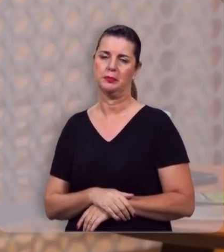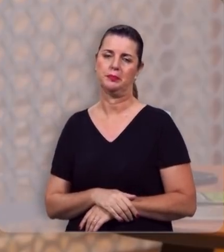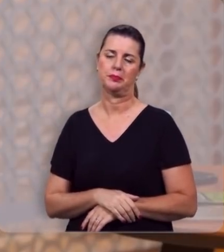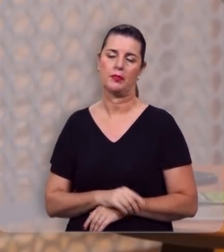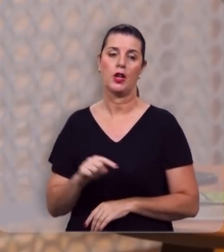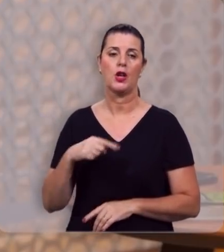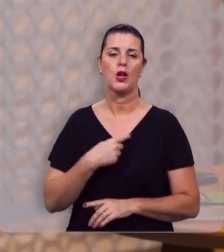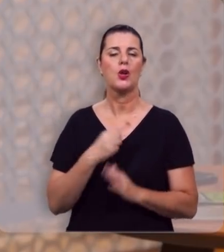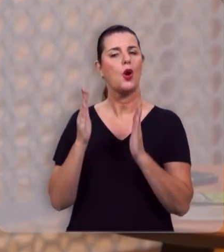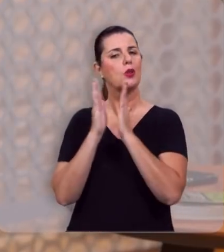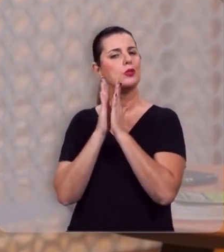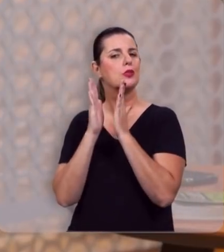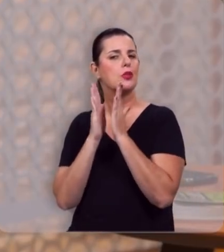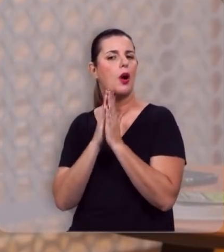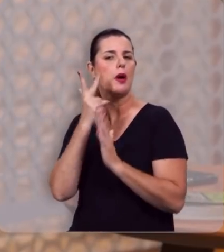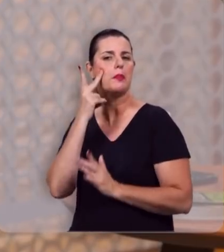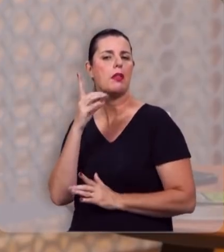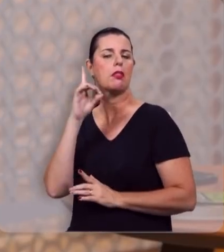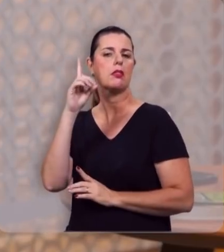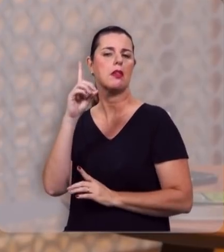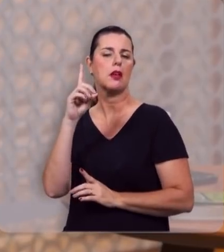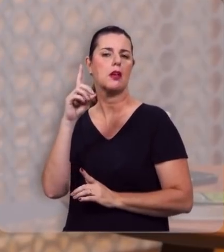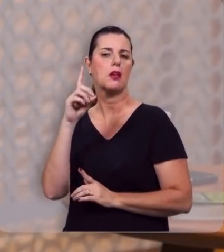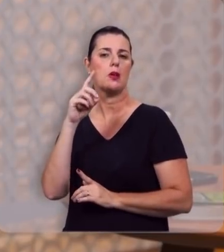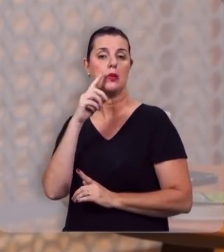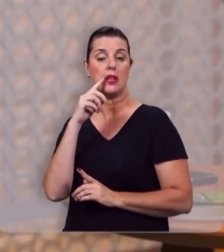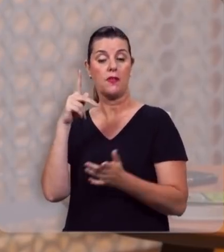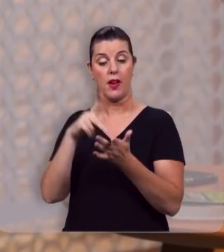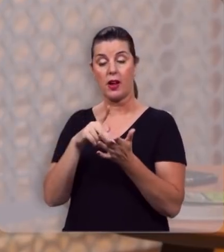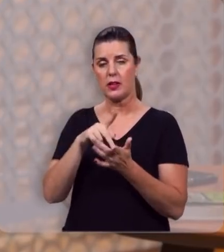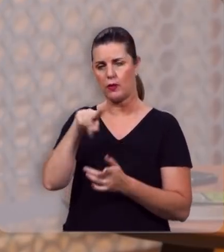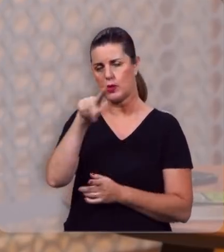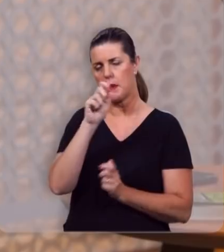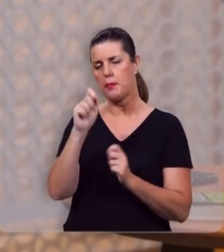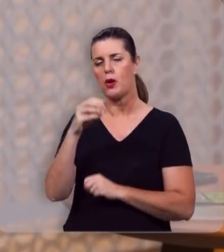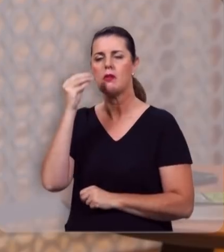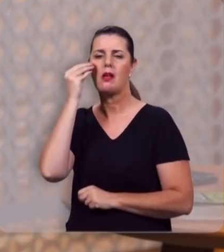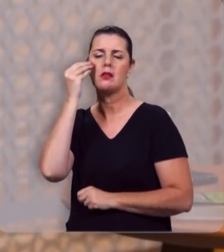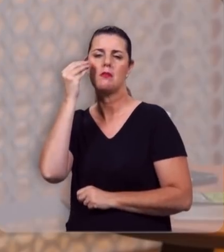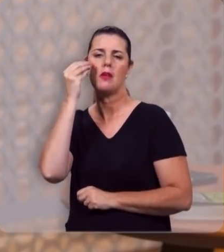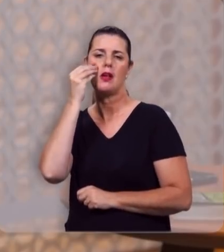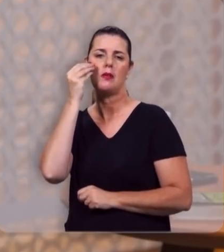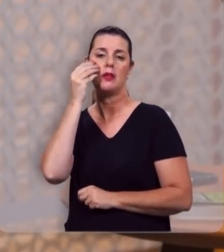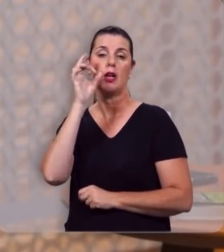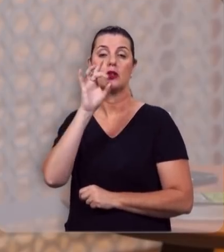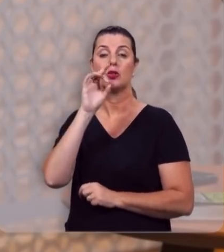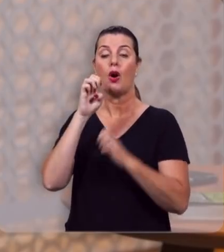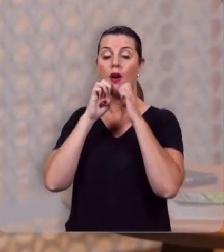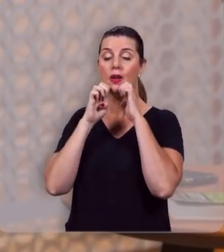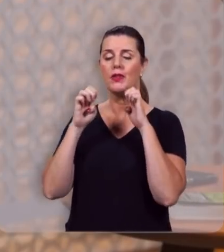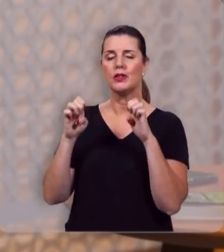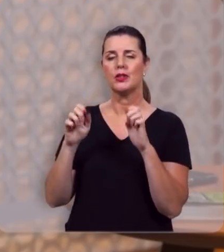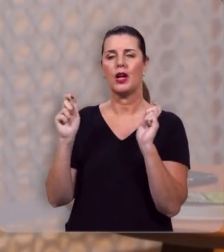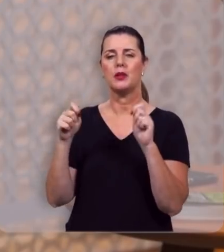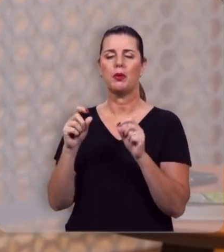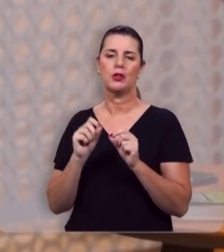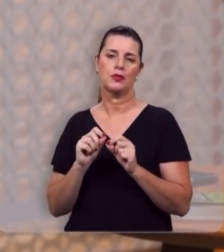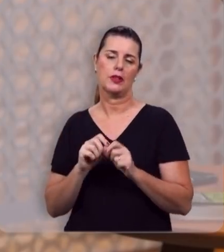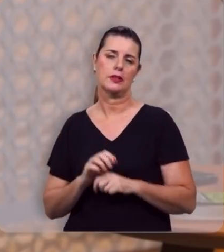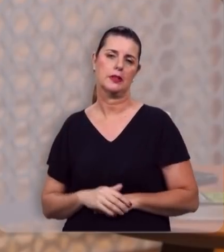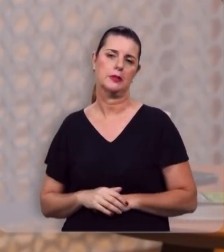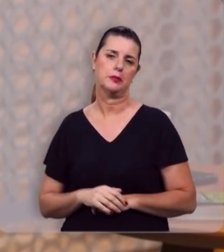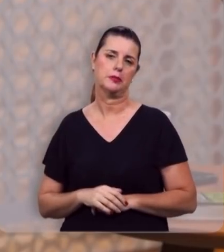gente ora a Deus que, de fato, você possa experimentar aquilo que só o Evangelho pode